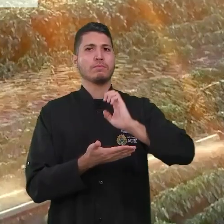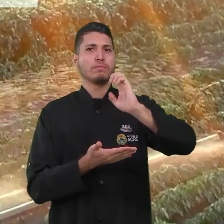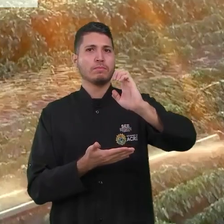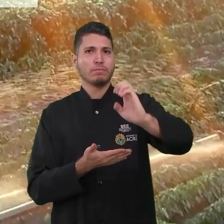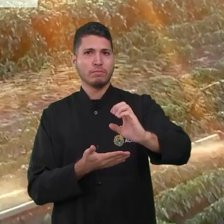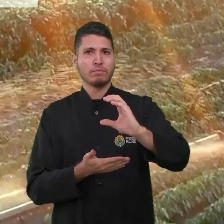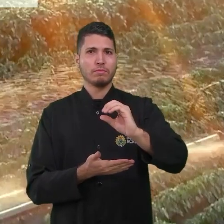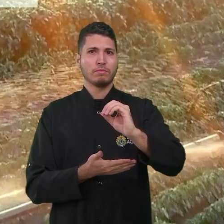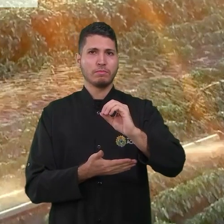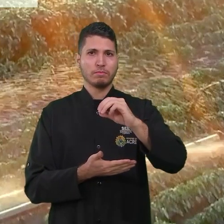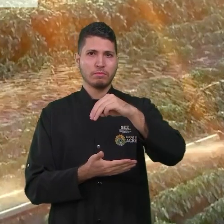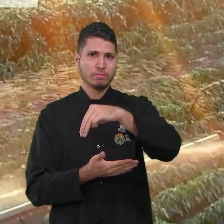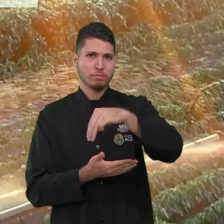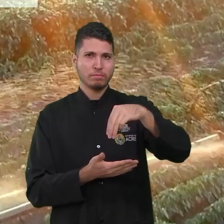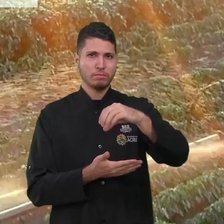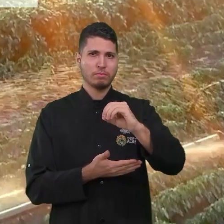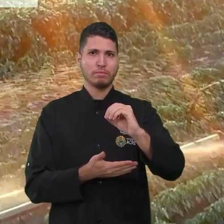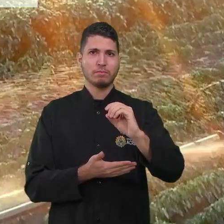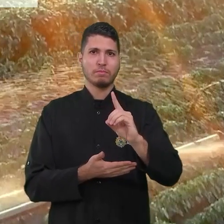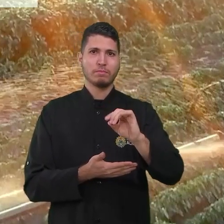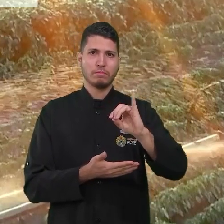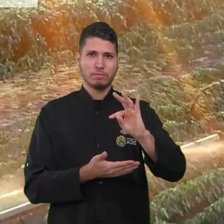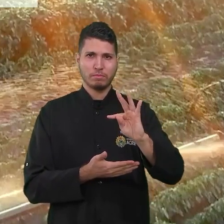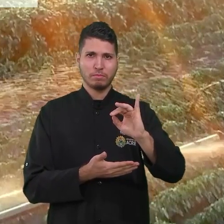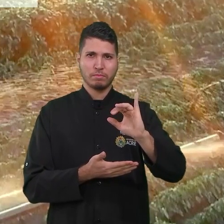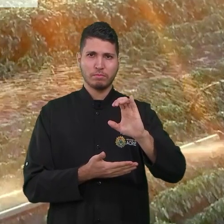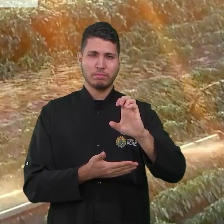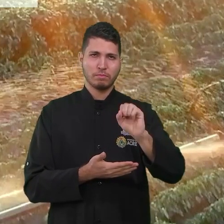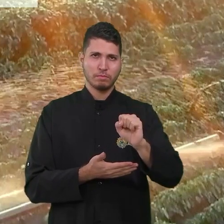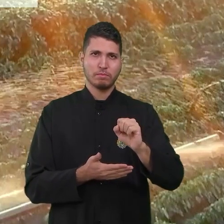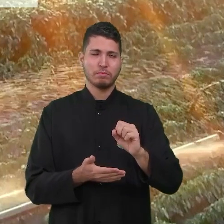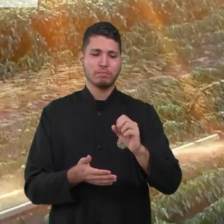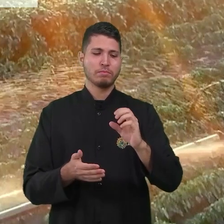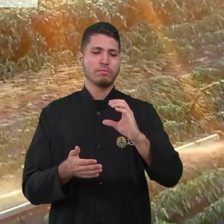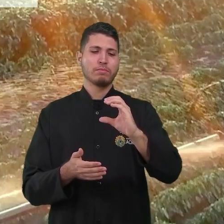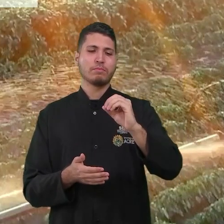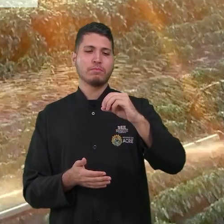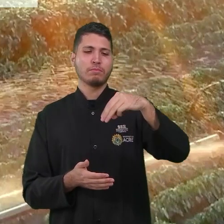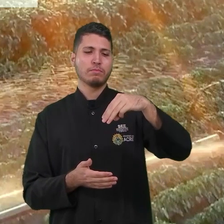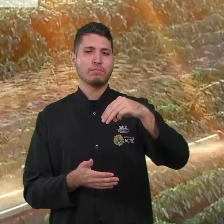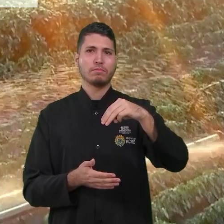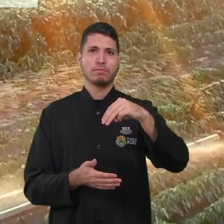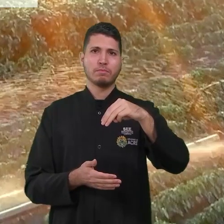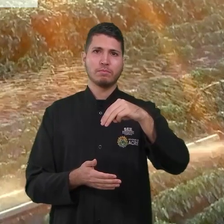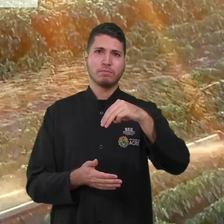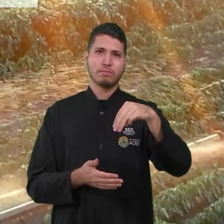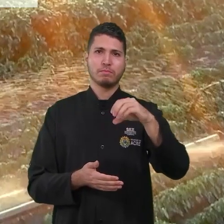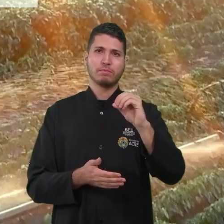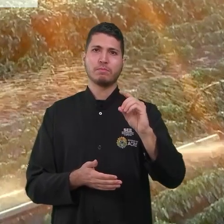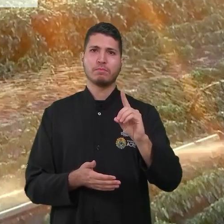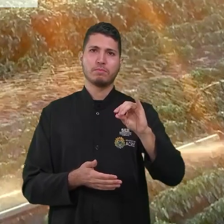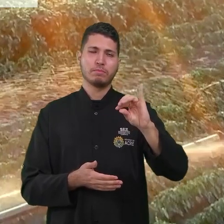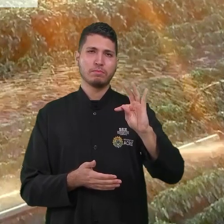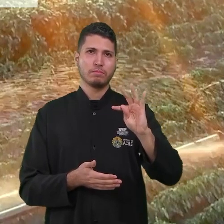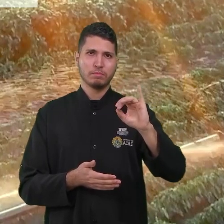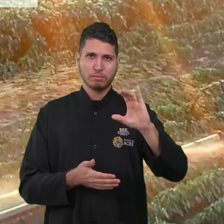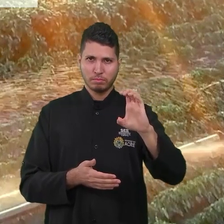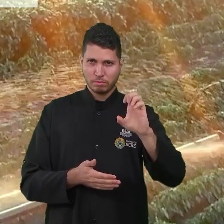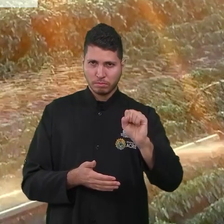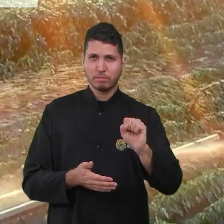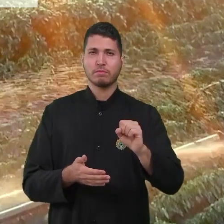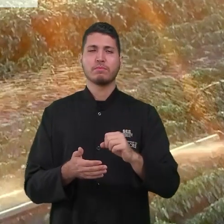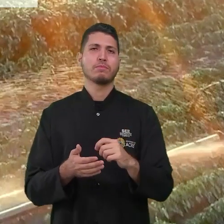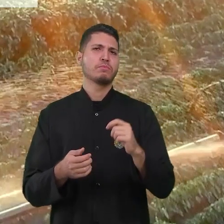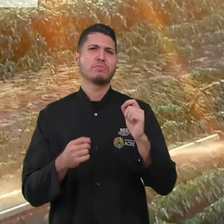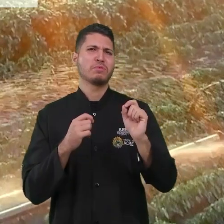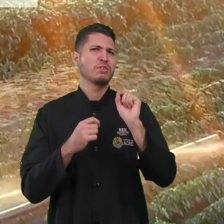de commodities. E o que é commodities, professora? Commodities nada mais é do que aqueles países que dependem